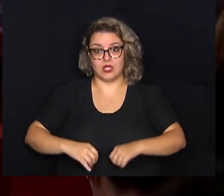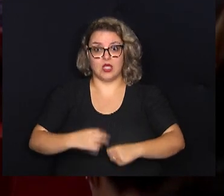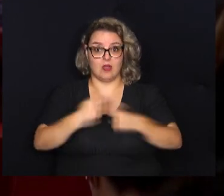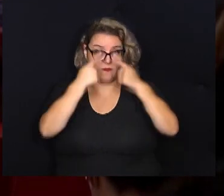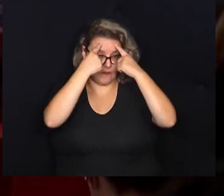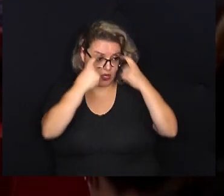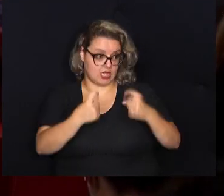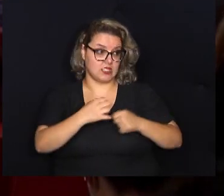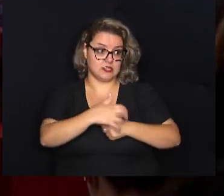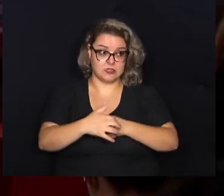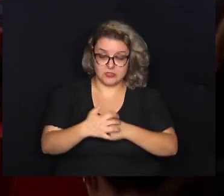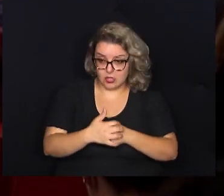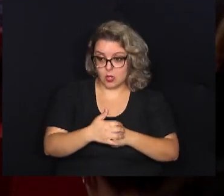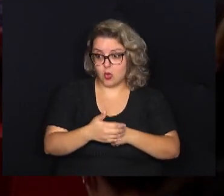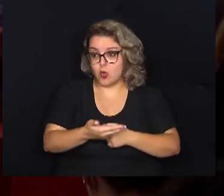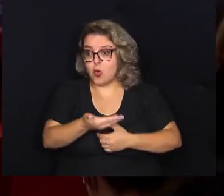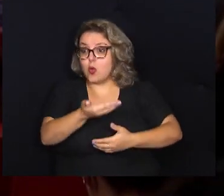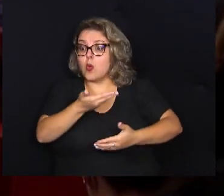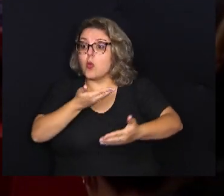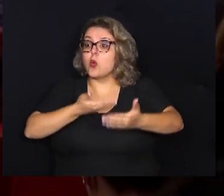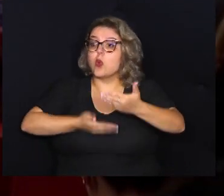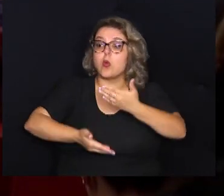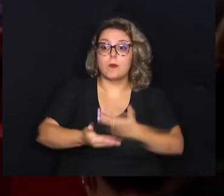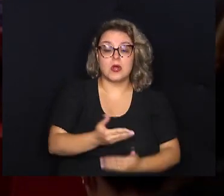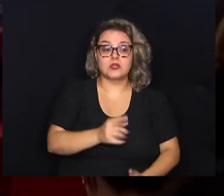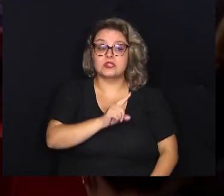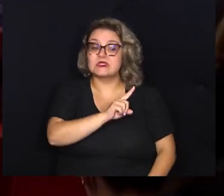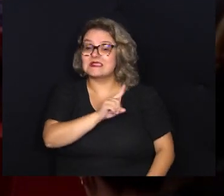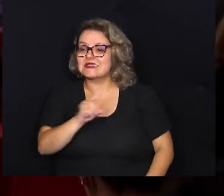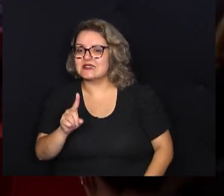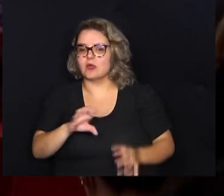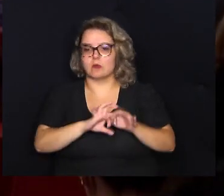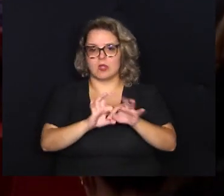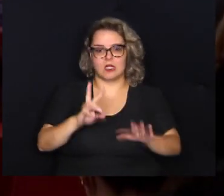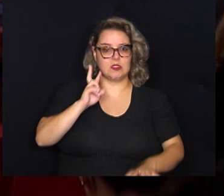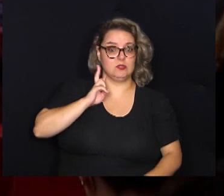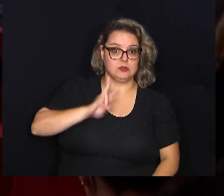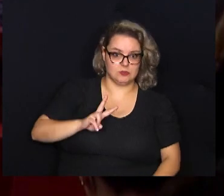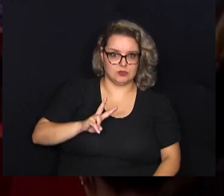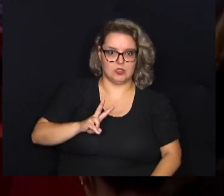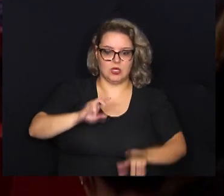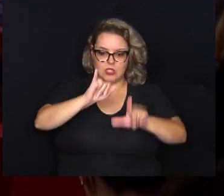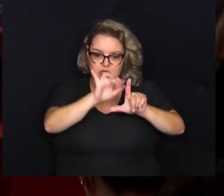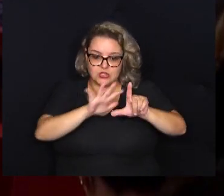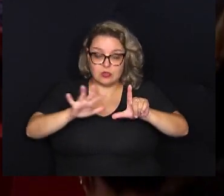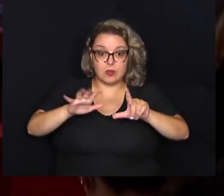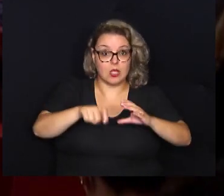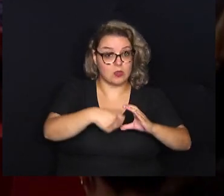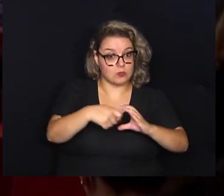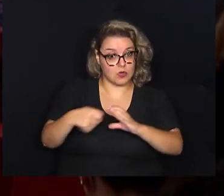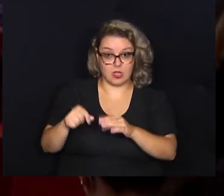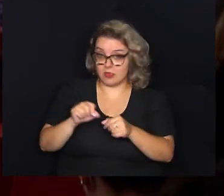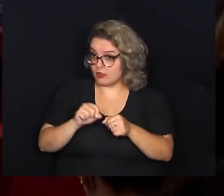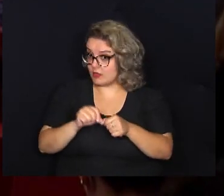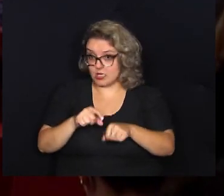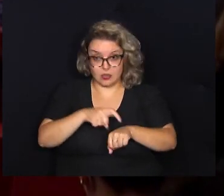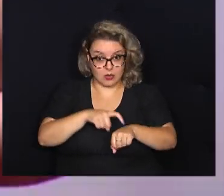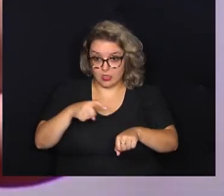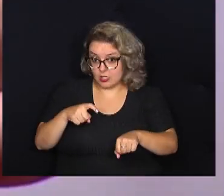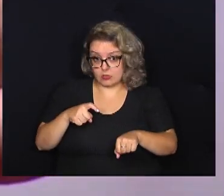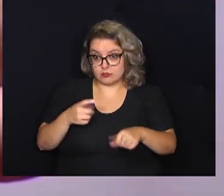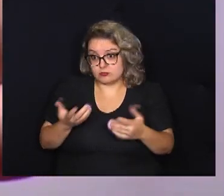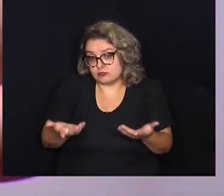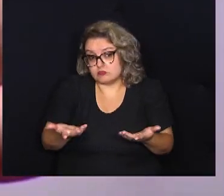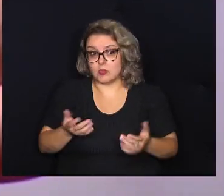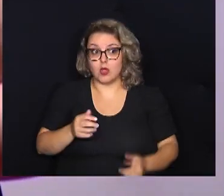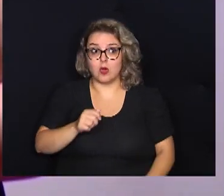o compartilhar sem consentimento da vítima de imagens e vídeos que foram feitos em momentos quando